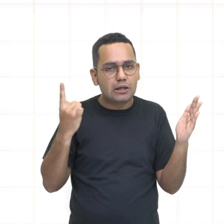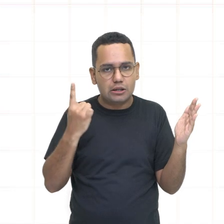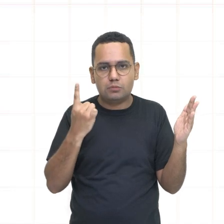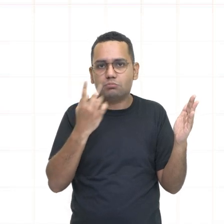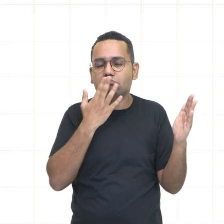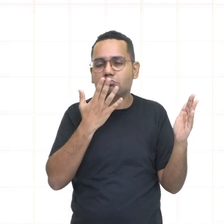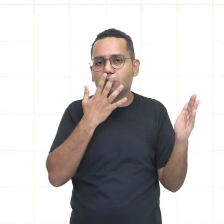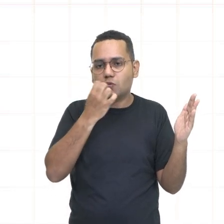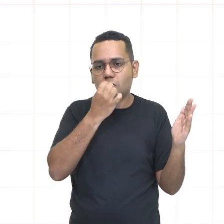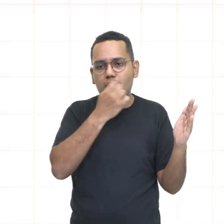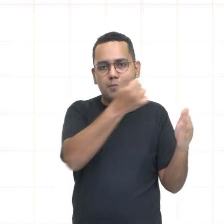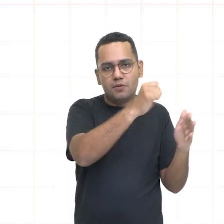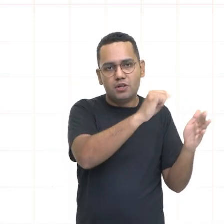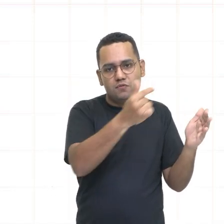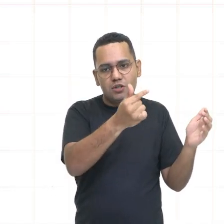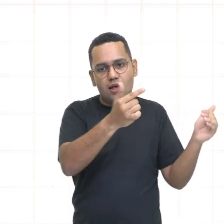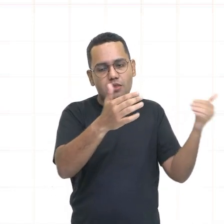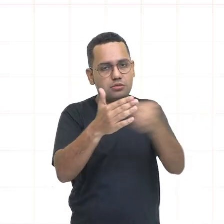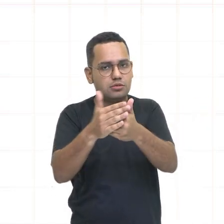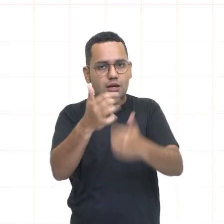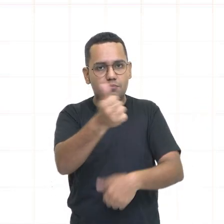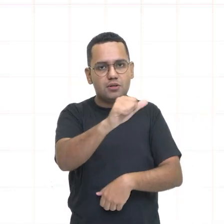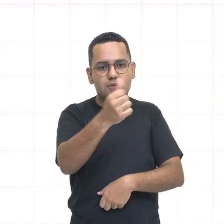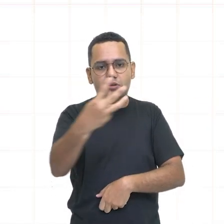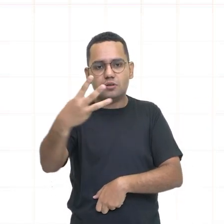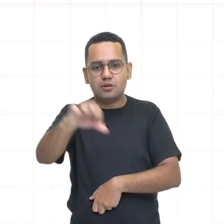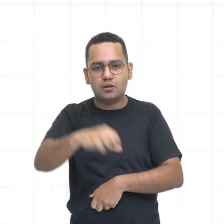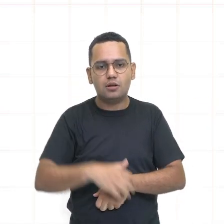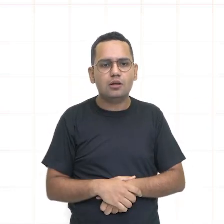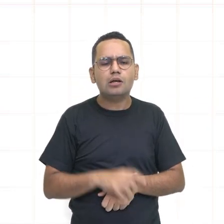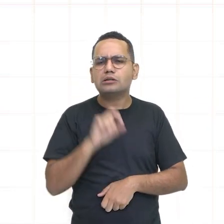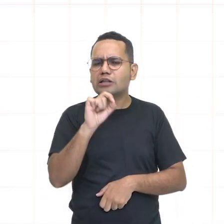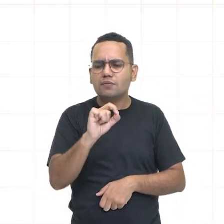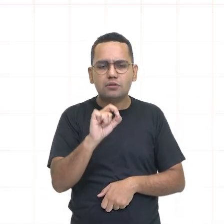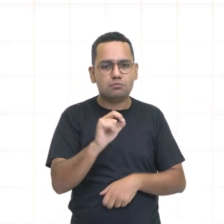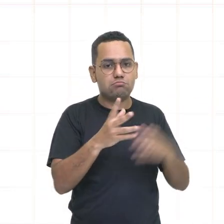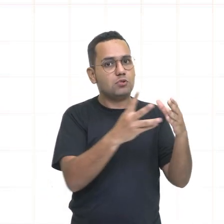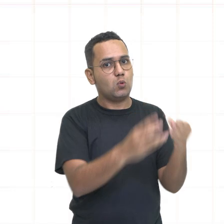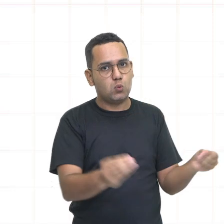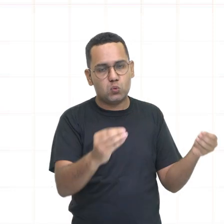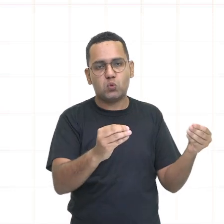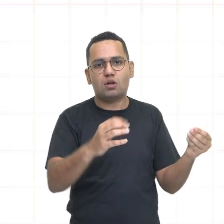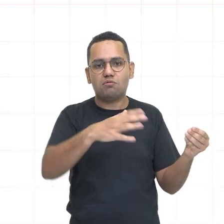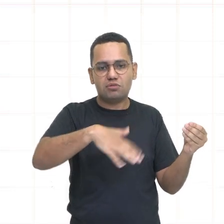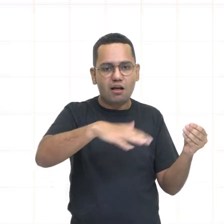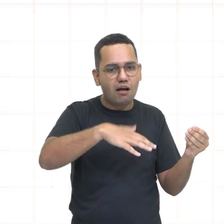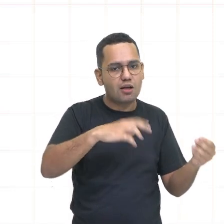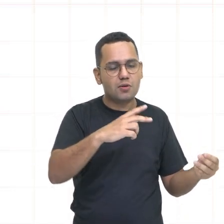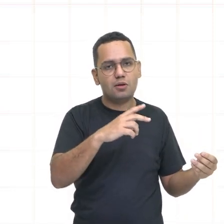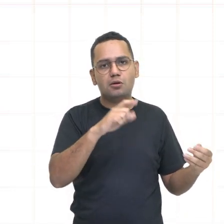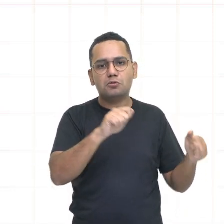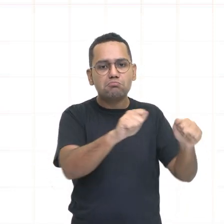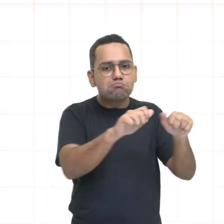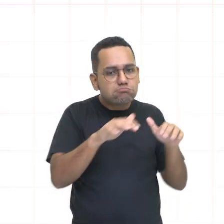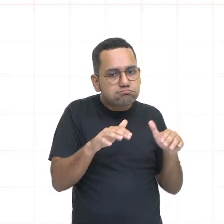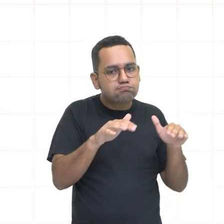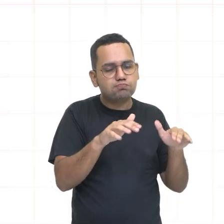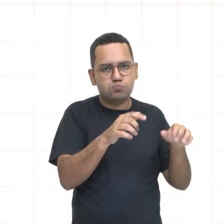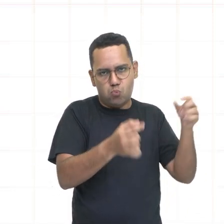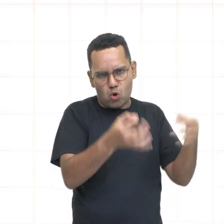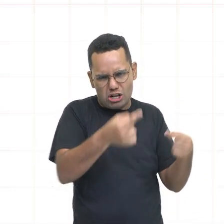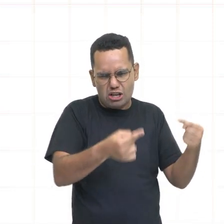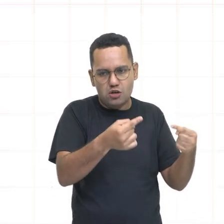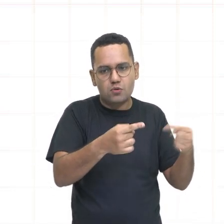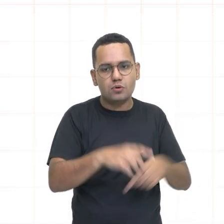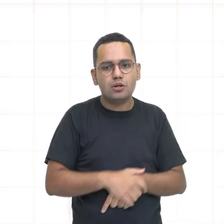Vamos observar que houve a dissolução do parlamento e repressão da oposição, com a fim da liberdade de